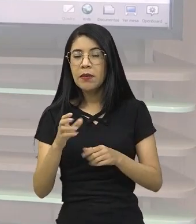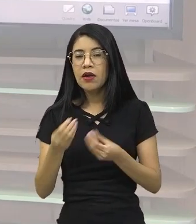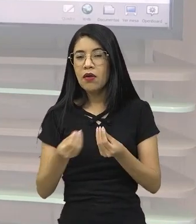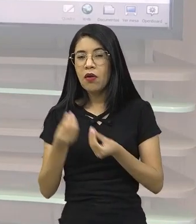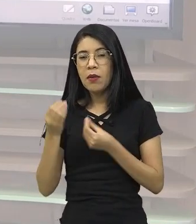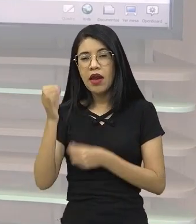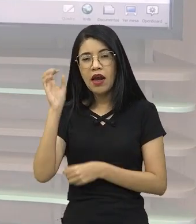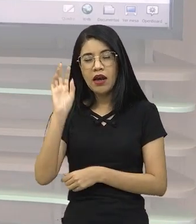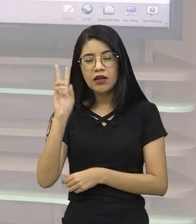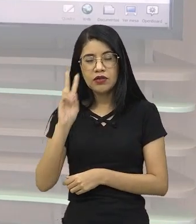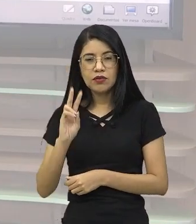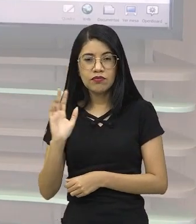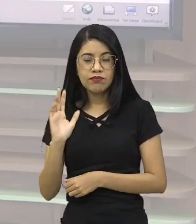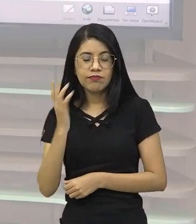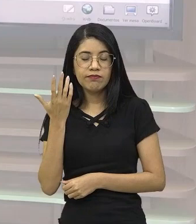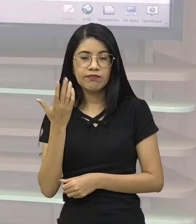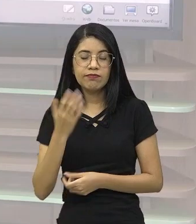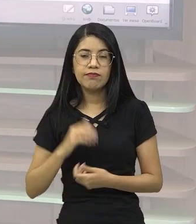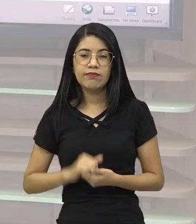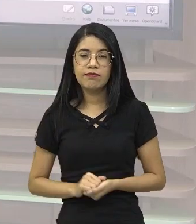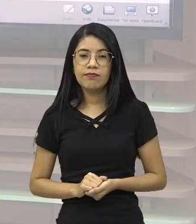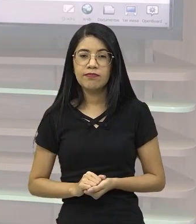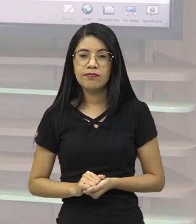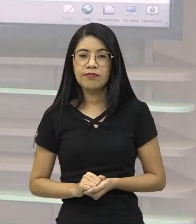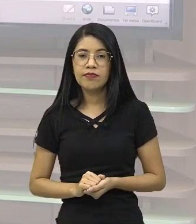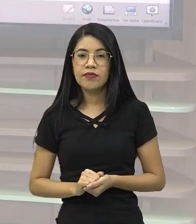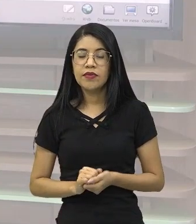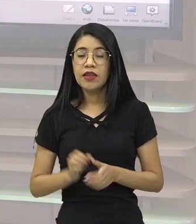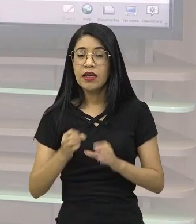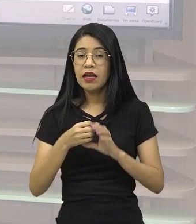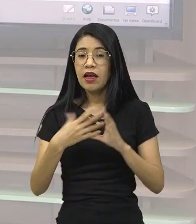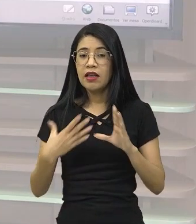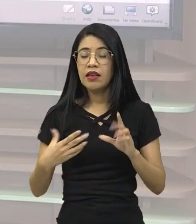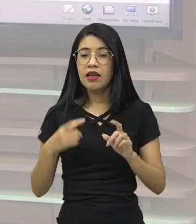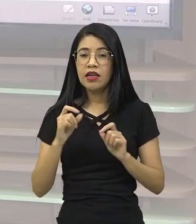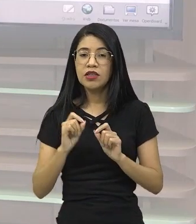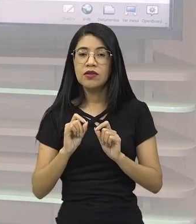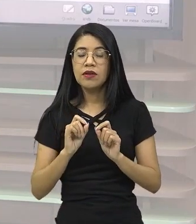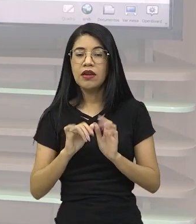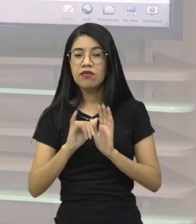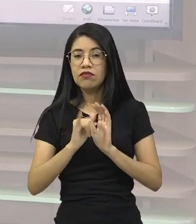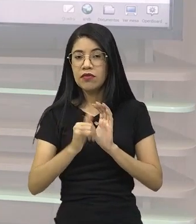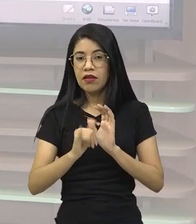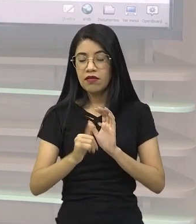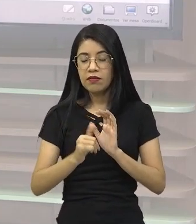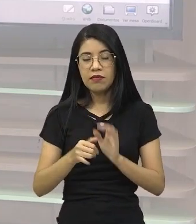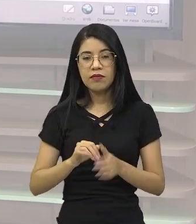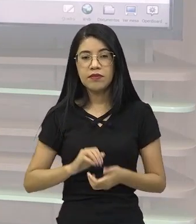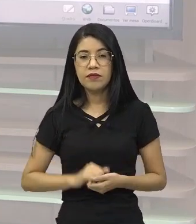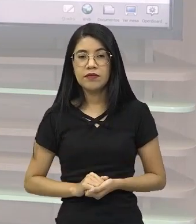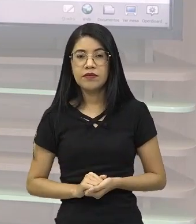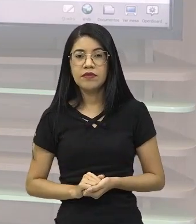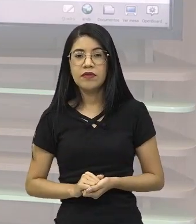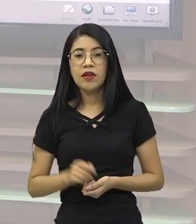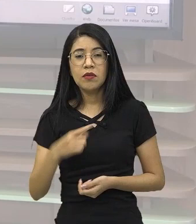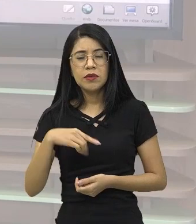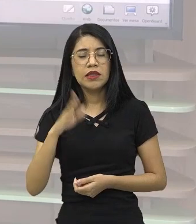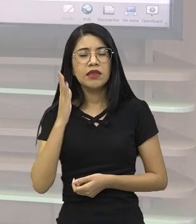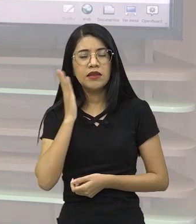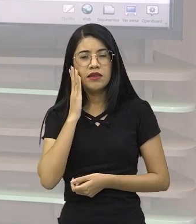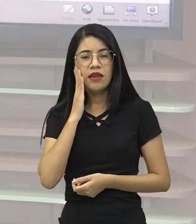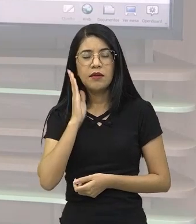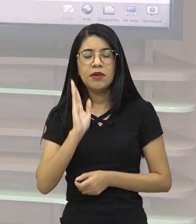a trama. Vamos agora aprender sobre as características desse gênero textual fábula que você já sabe,